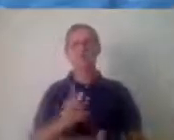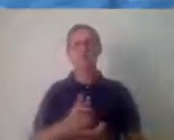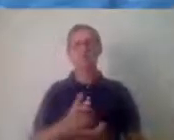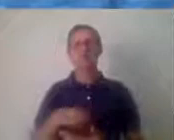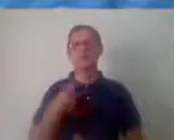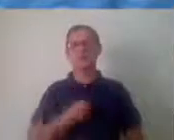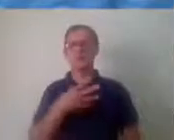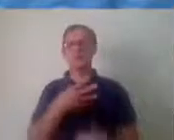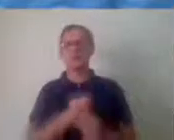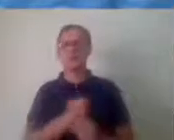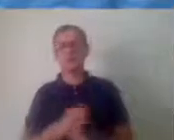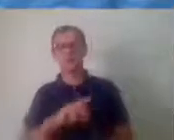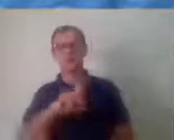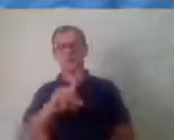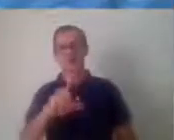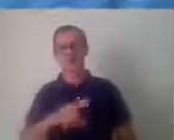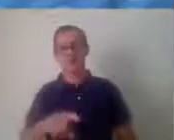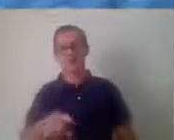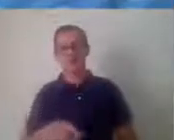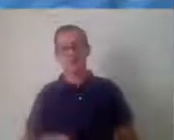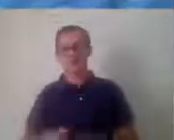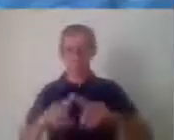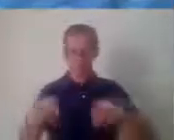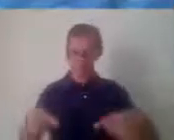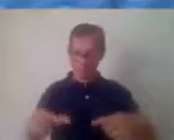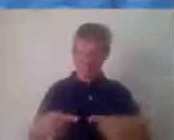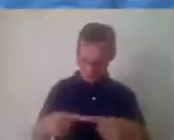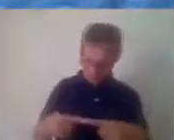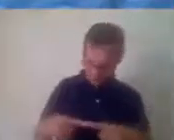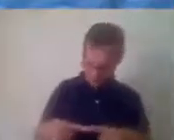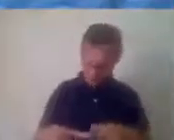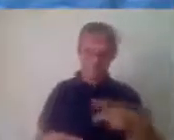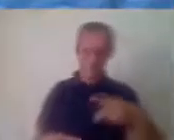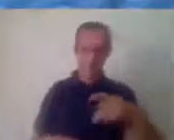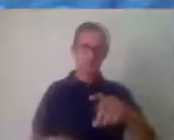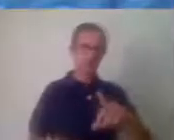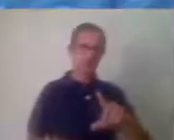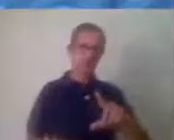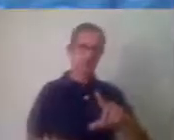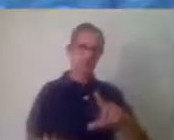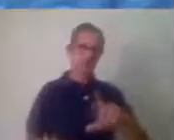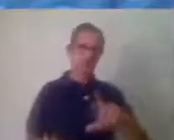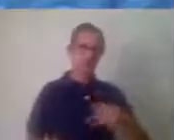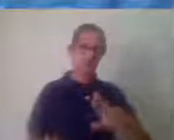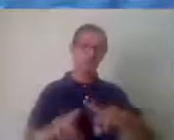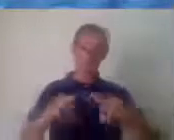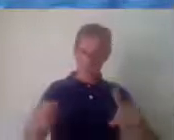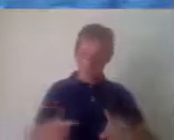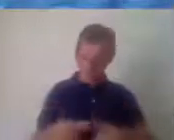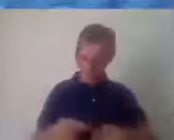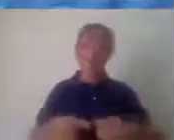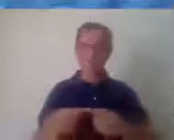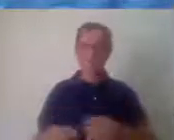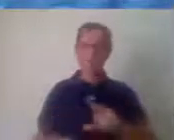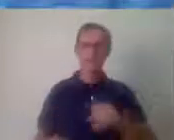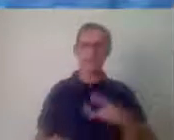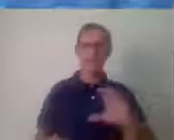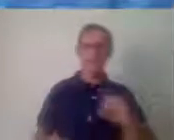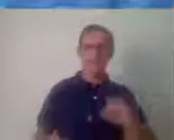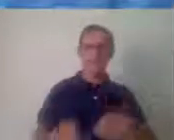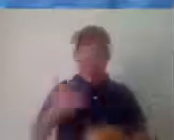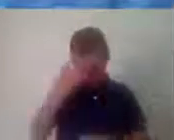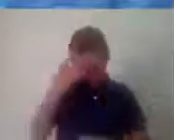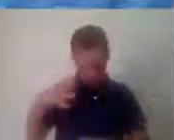gente calcular a integral sobre uma região, que é uma região polar, quando você tem uma circunferência, um disco. É muito